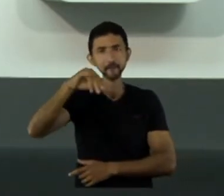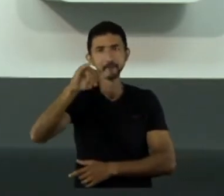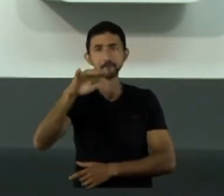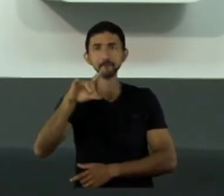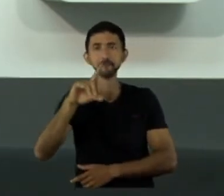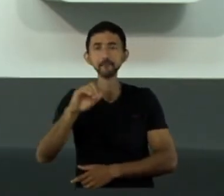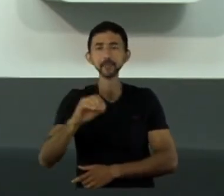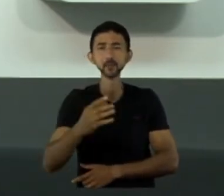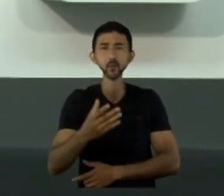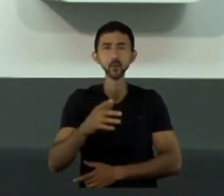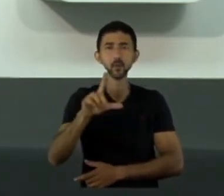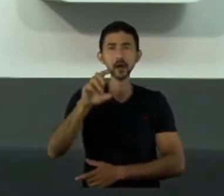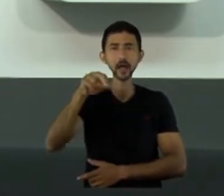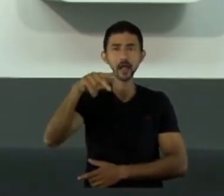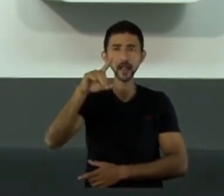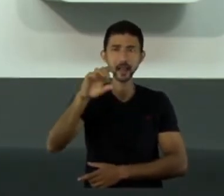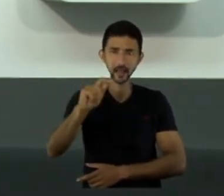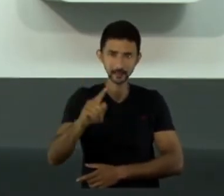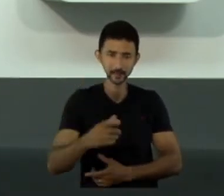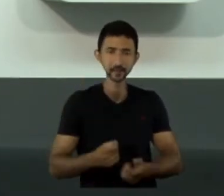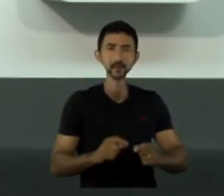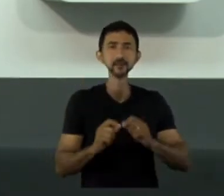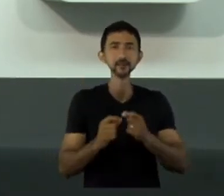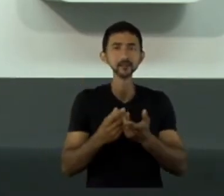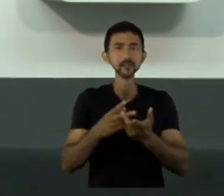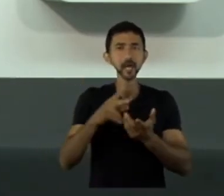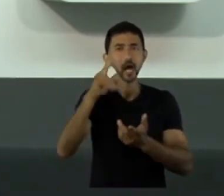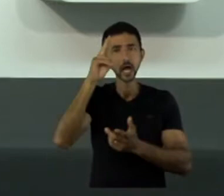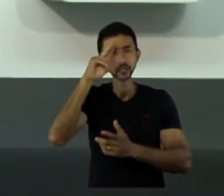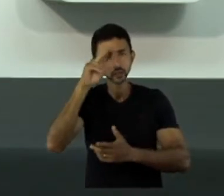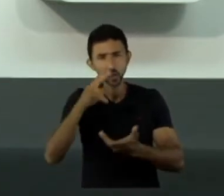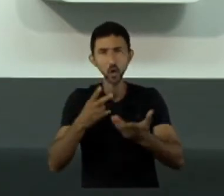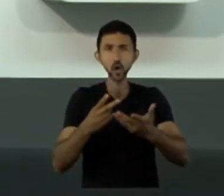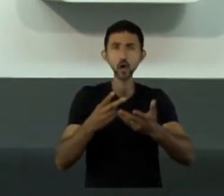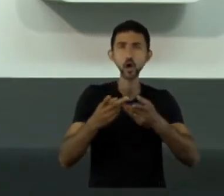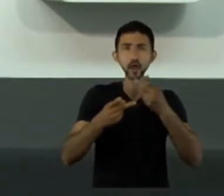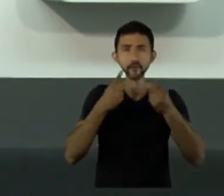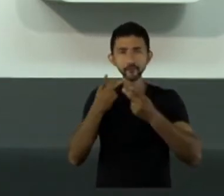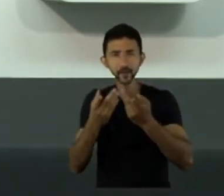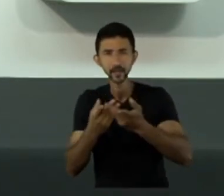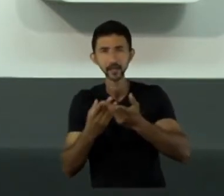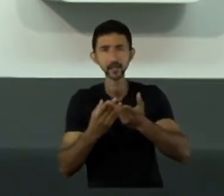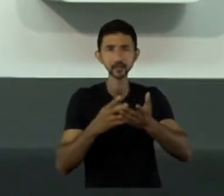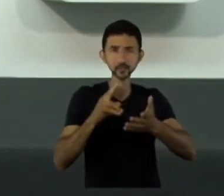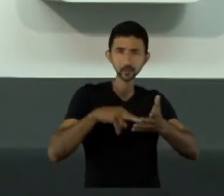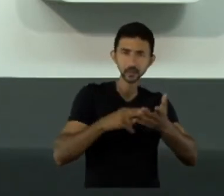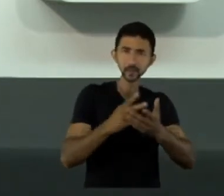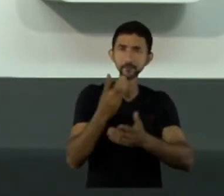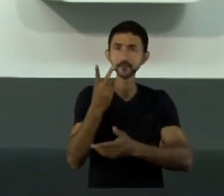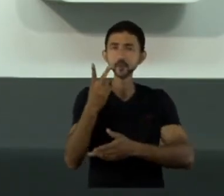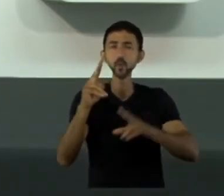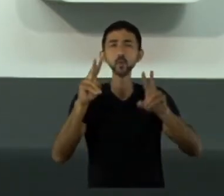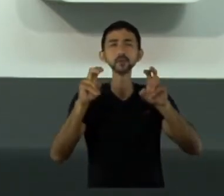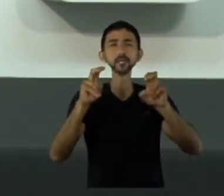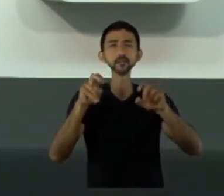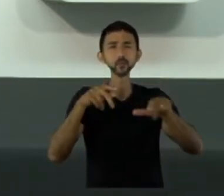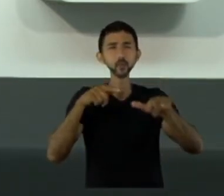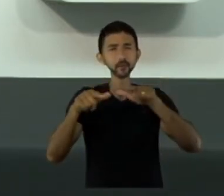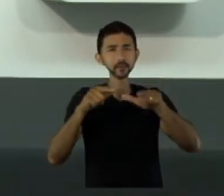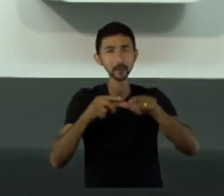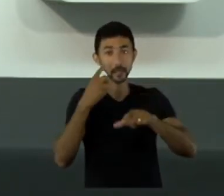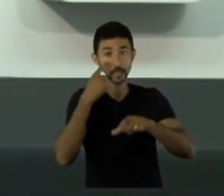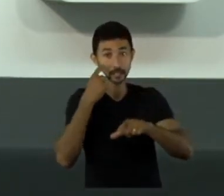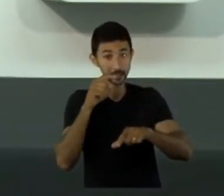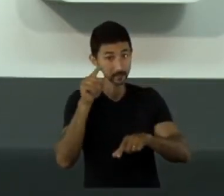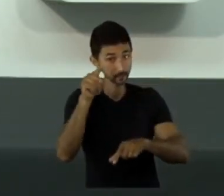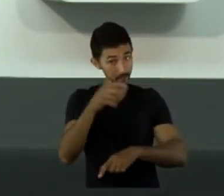em cima deste texto, em cima da história que nós vamos ouvir, que nós vamos também ler, nós vamos trabalhar 2 assuntos que é interessante para